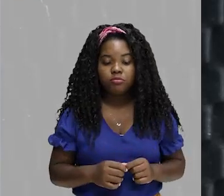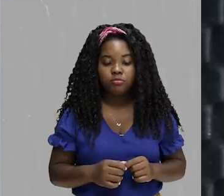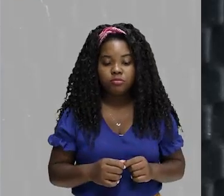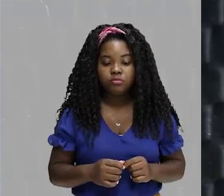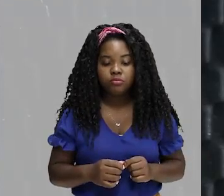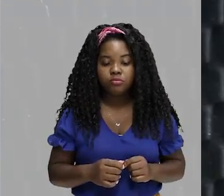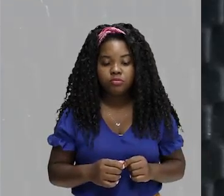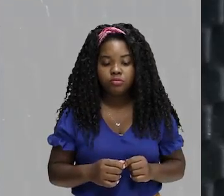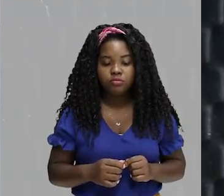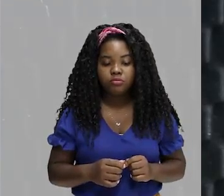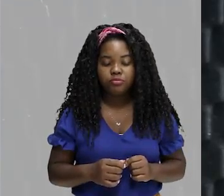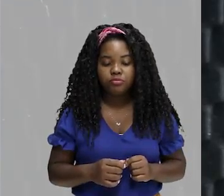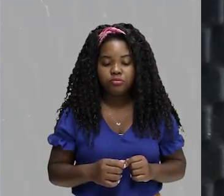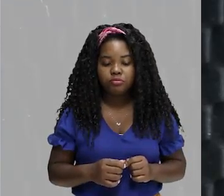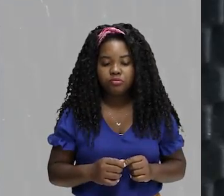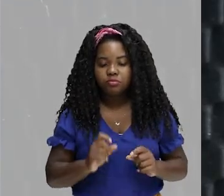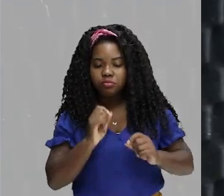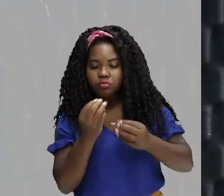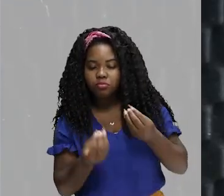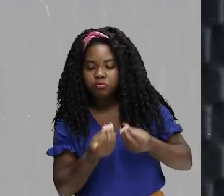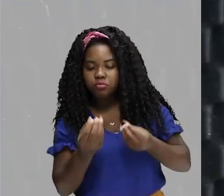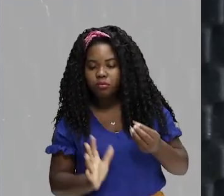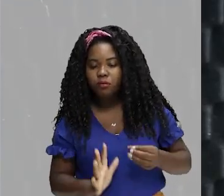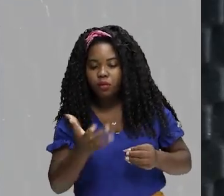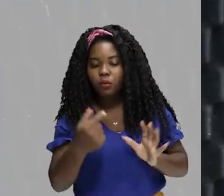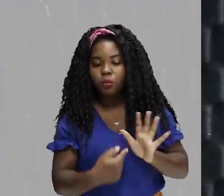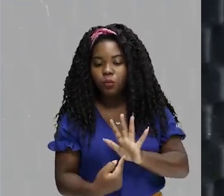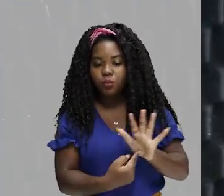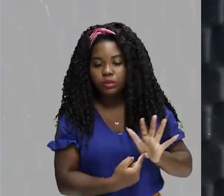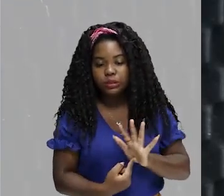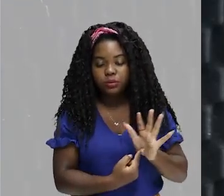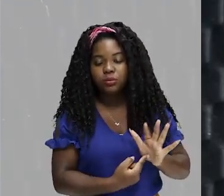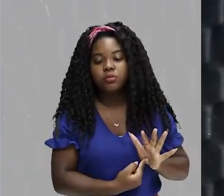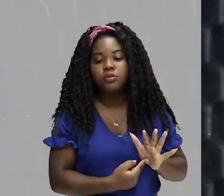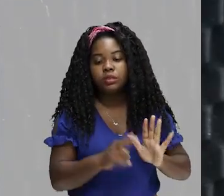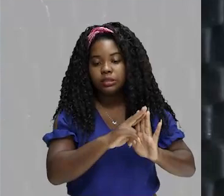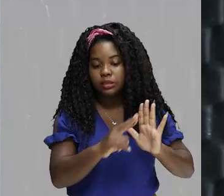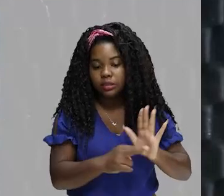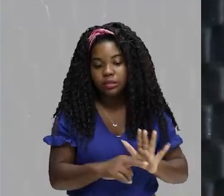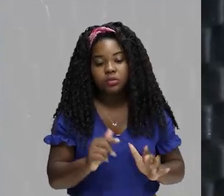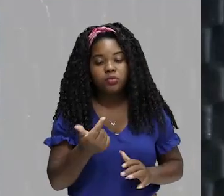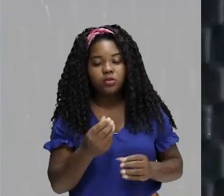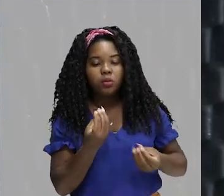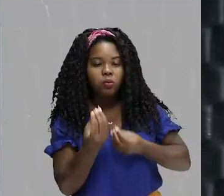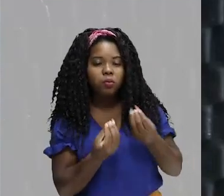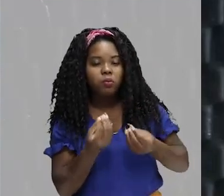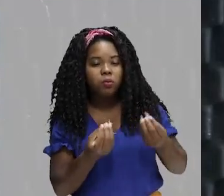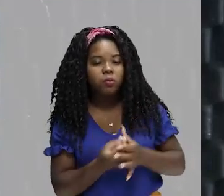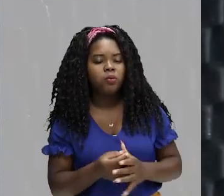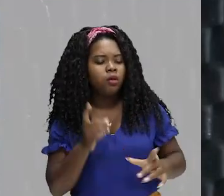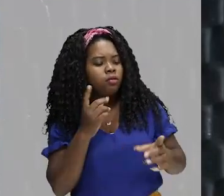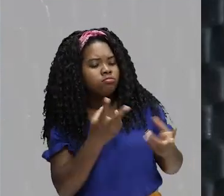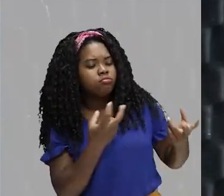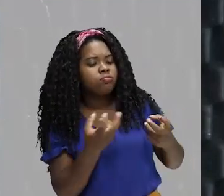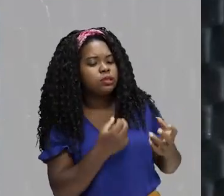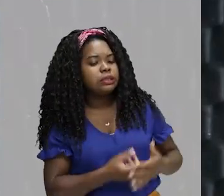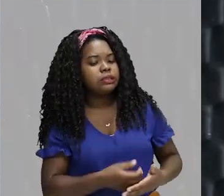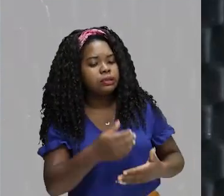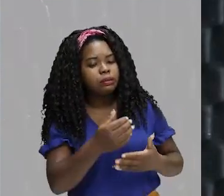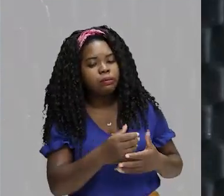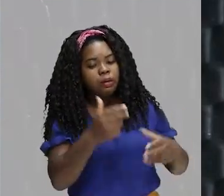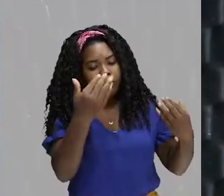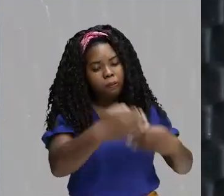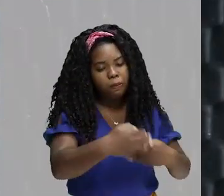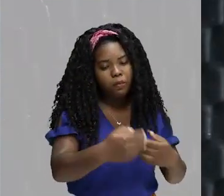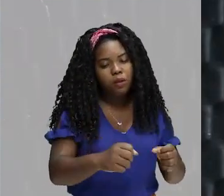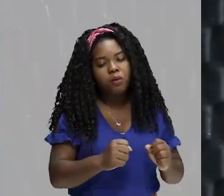bem essa fórmula que eu dei para vocês? Então, não tem como não identificar num texto, numa prova, numa questão de